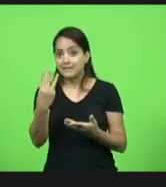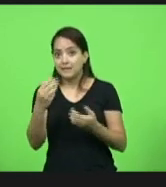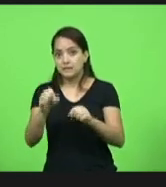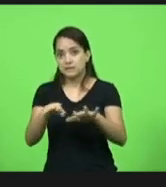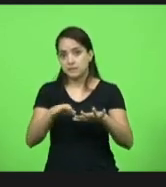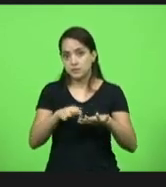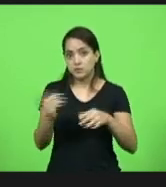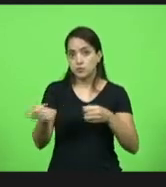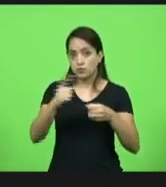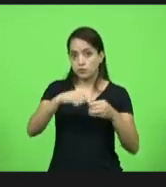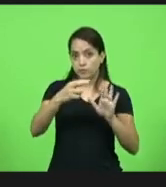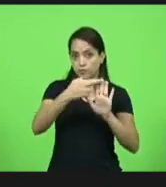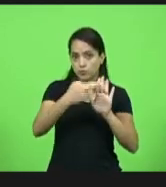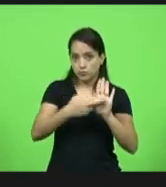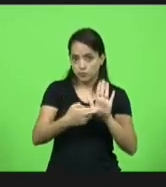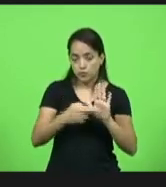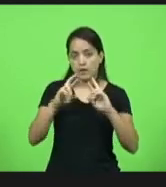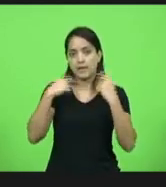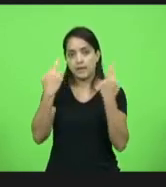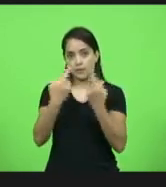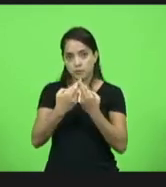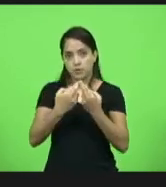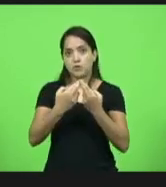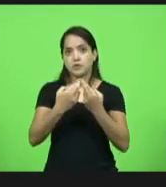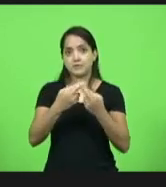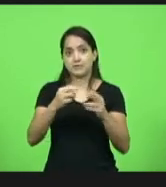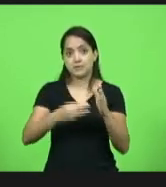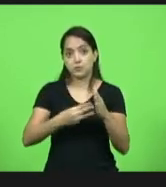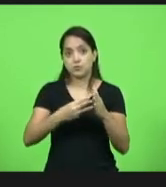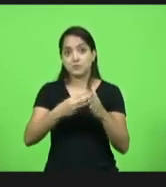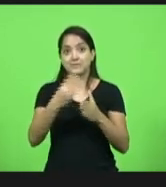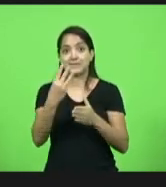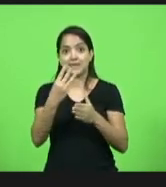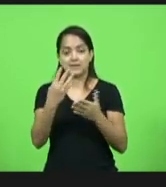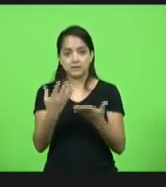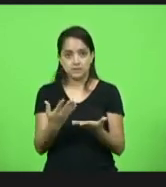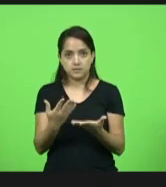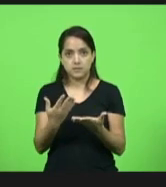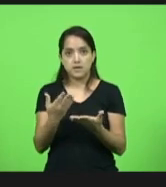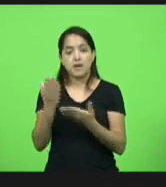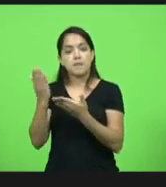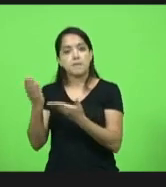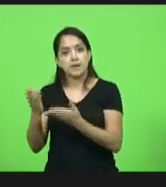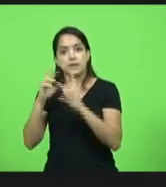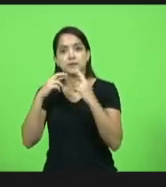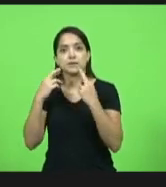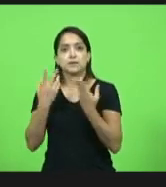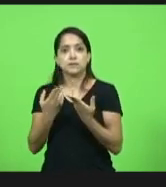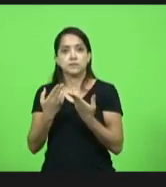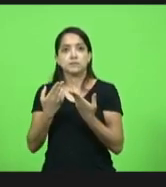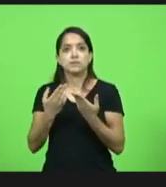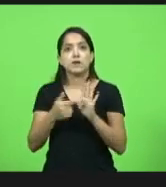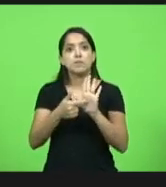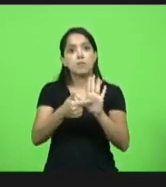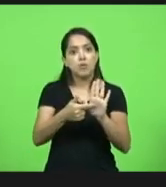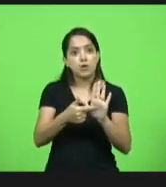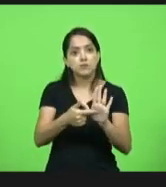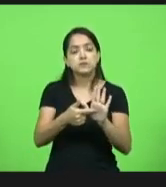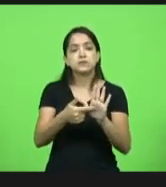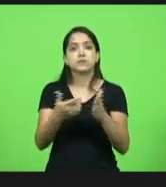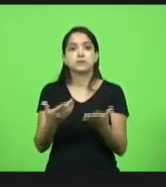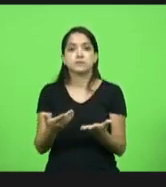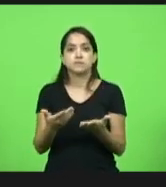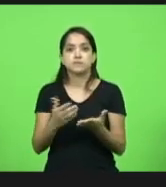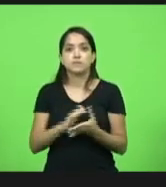retornar o regimento, 3 reuniões da comissão, para que a deputada dê o seu parecer, dê o seu posicionamento. Então,